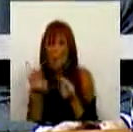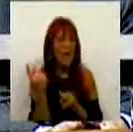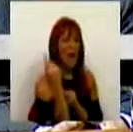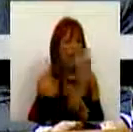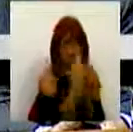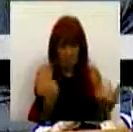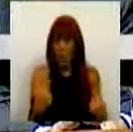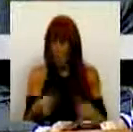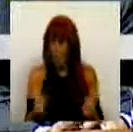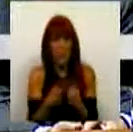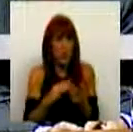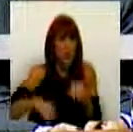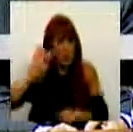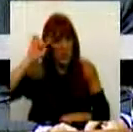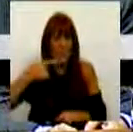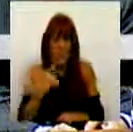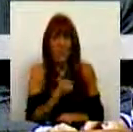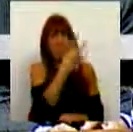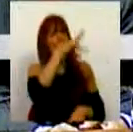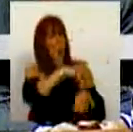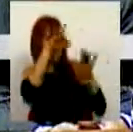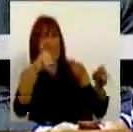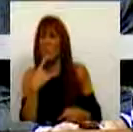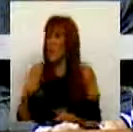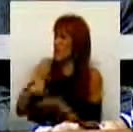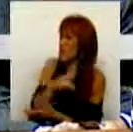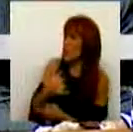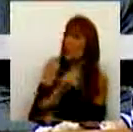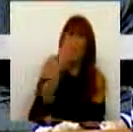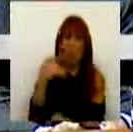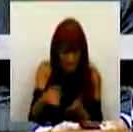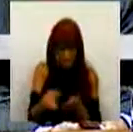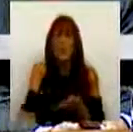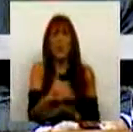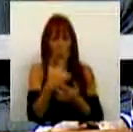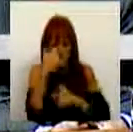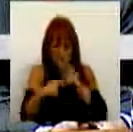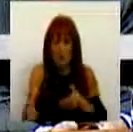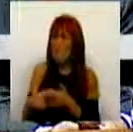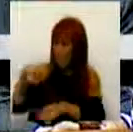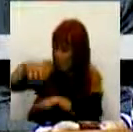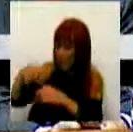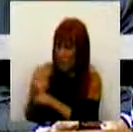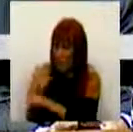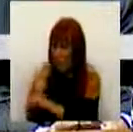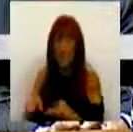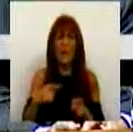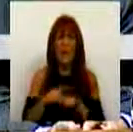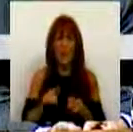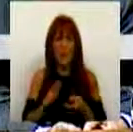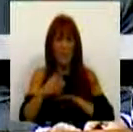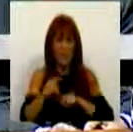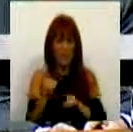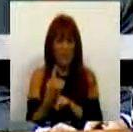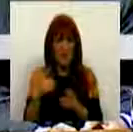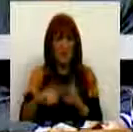com certeza todos sabemos que em muitos hospitais, em muitos centros de saúde, faltam recursos humanos, faltam equipamentos e são necessários fazer intervenções. E